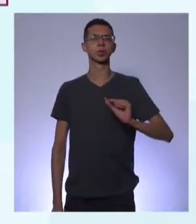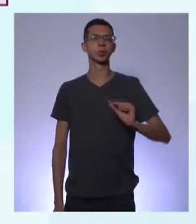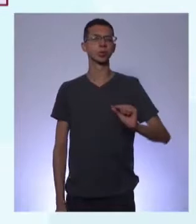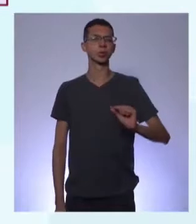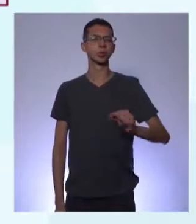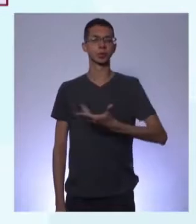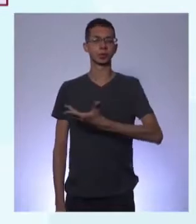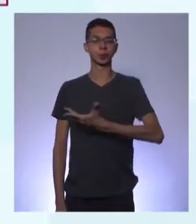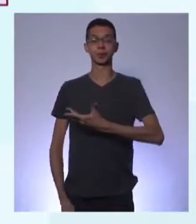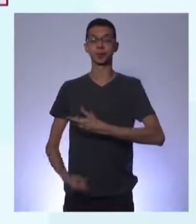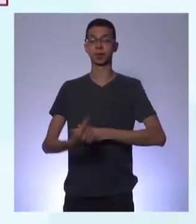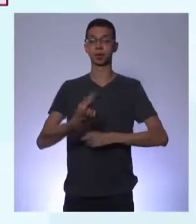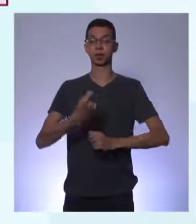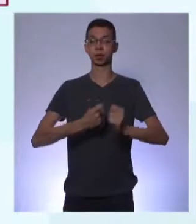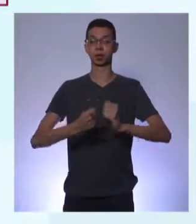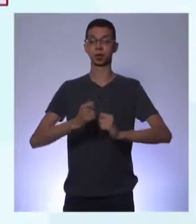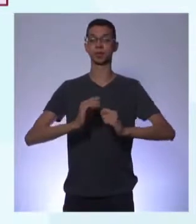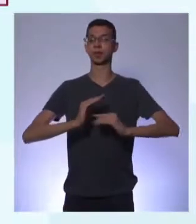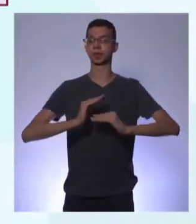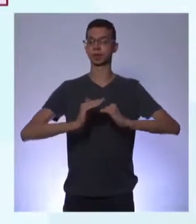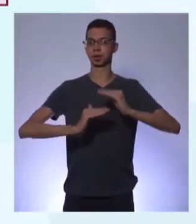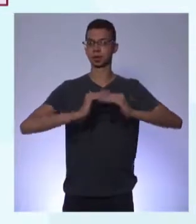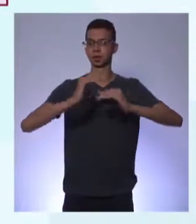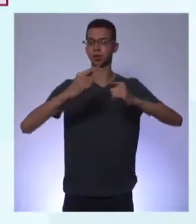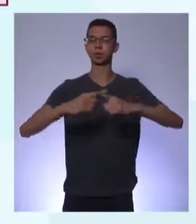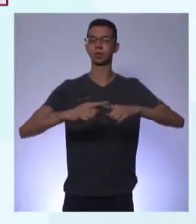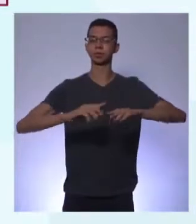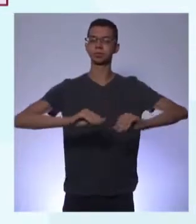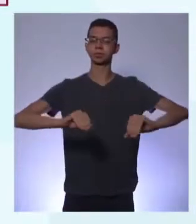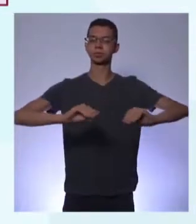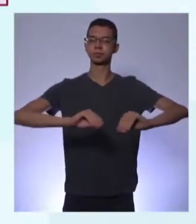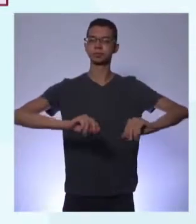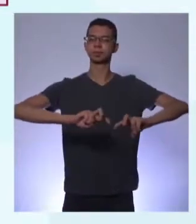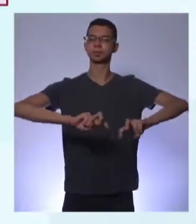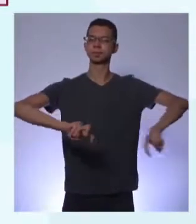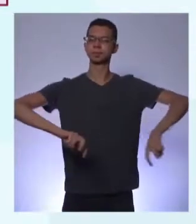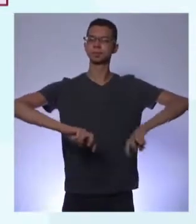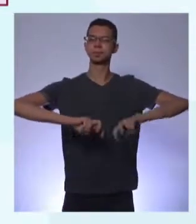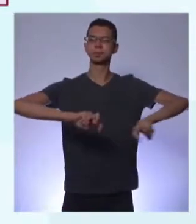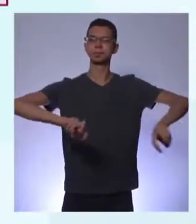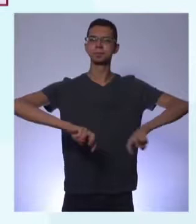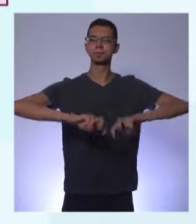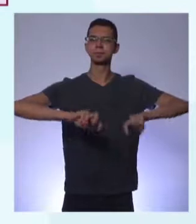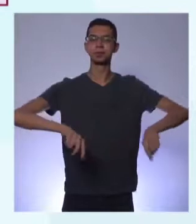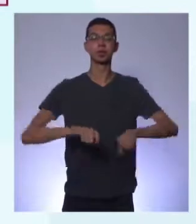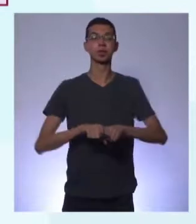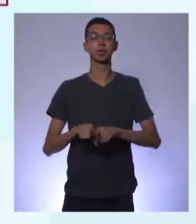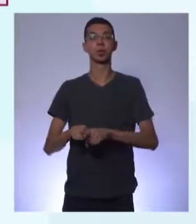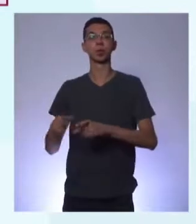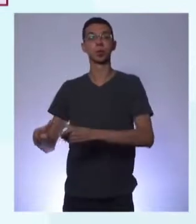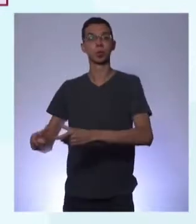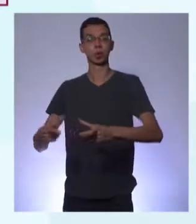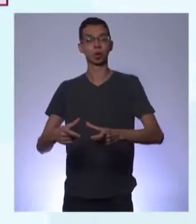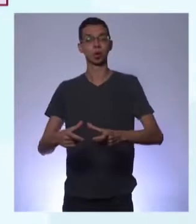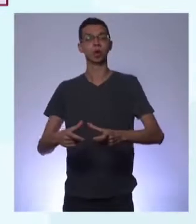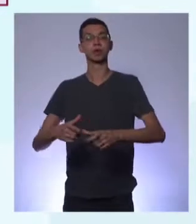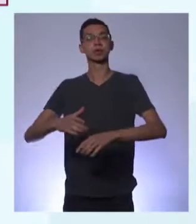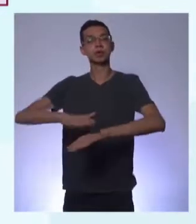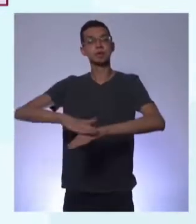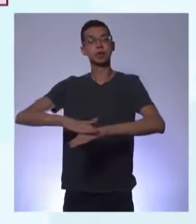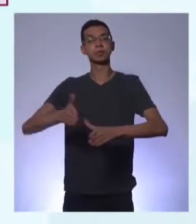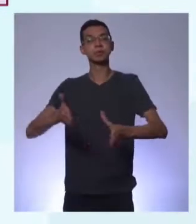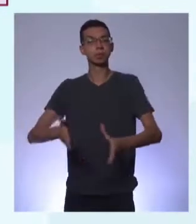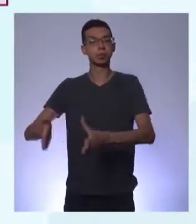econômico através das atividades mineradoras e dos engenhos de produção de açúcar. Então, eles queriam o fim